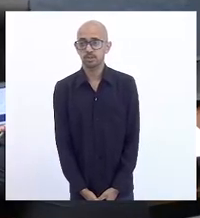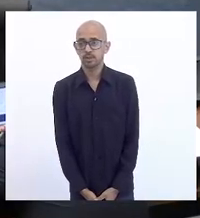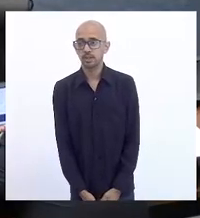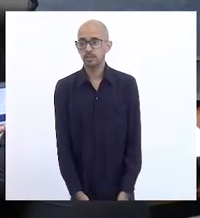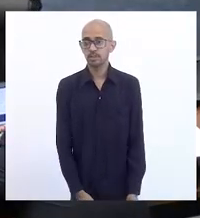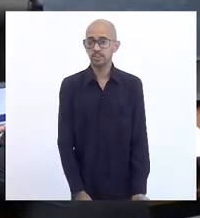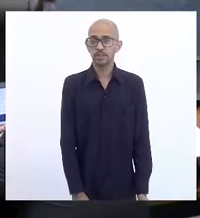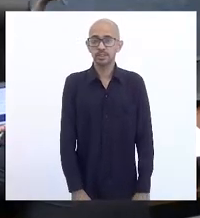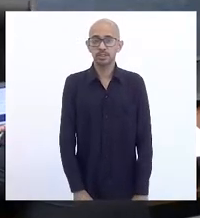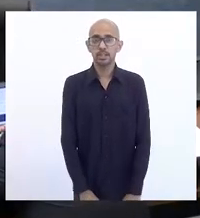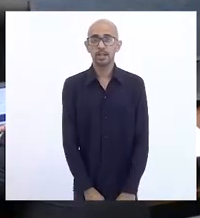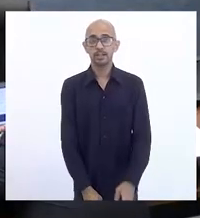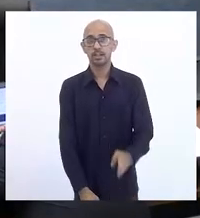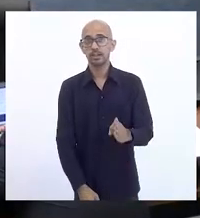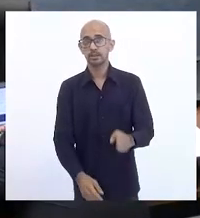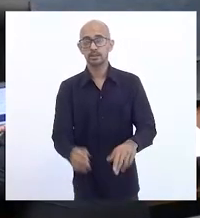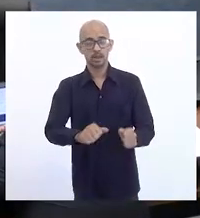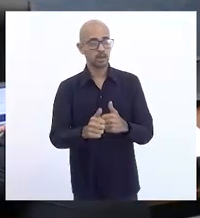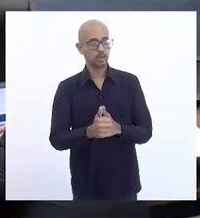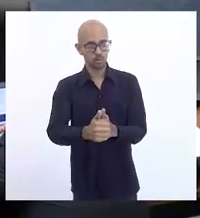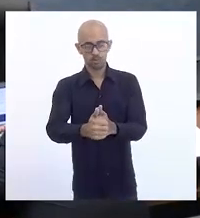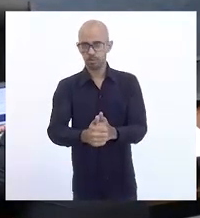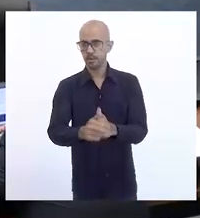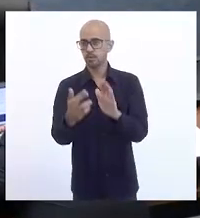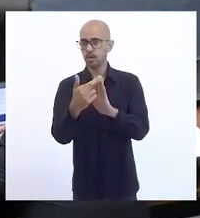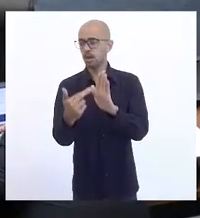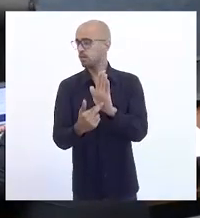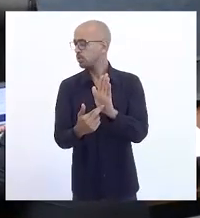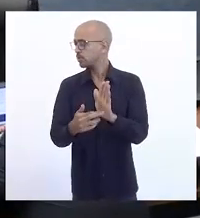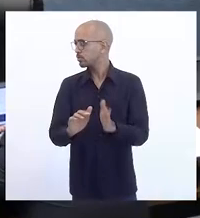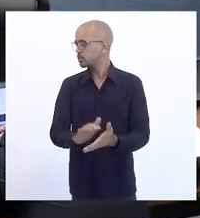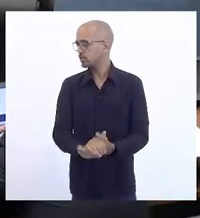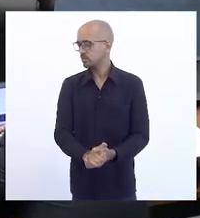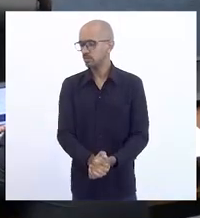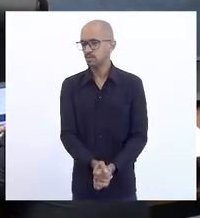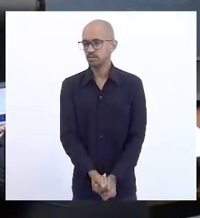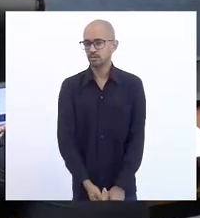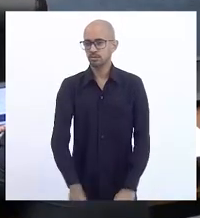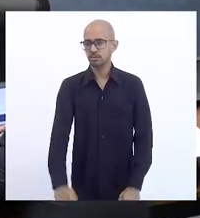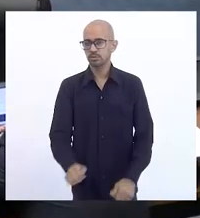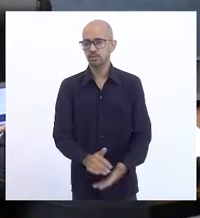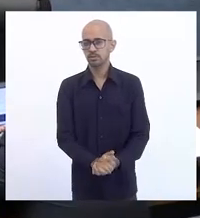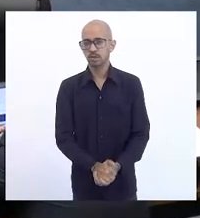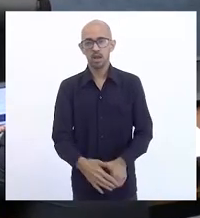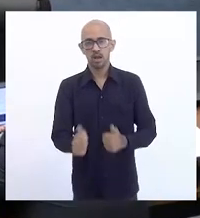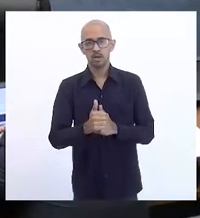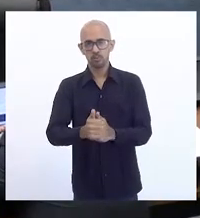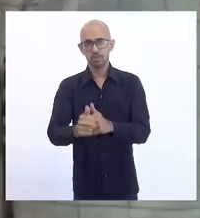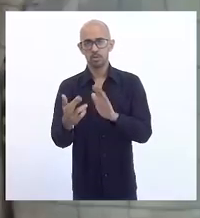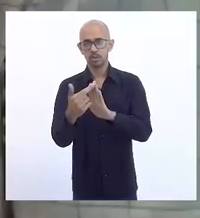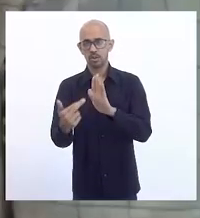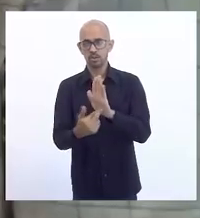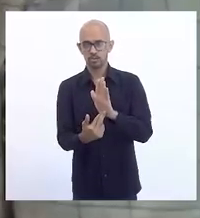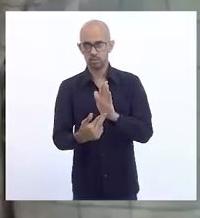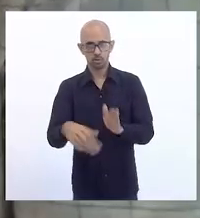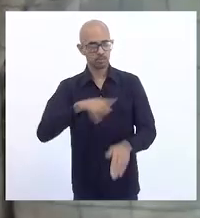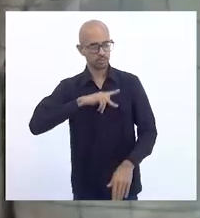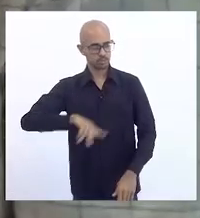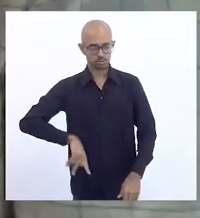Voto aqui. Acompanha o relator ou vota divergente, amigo? Não, acompanha o relator, presidente.